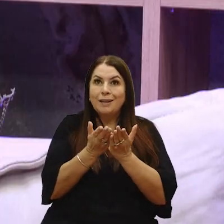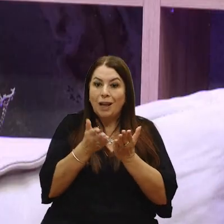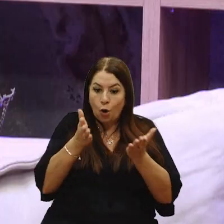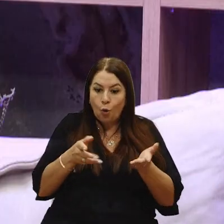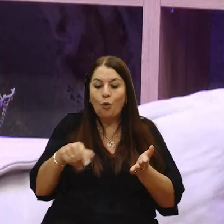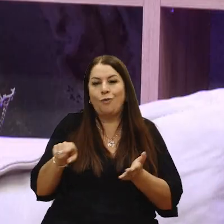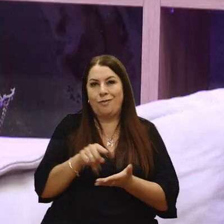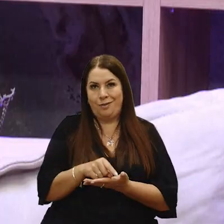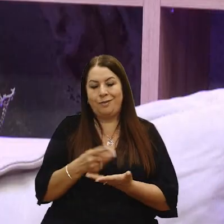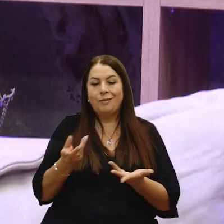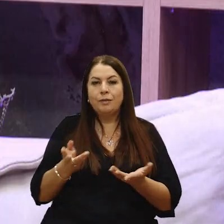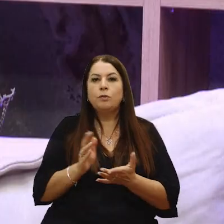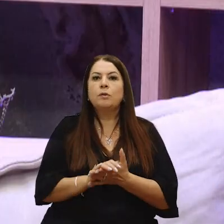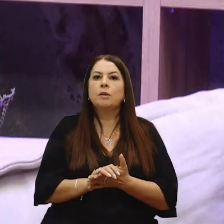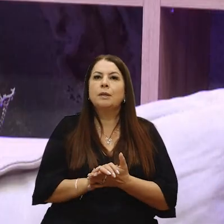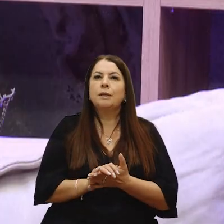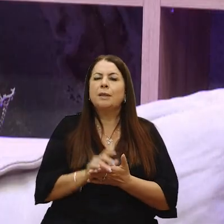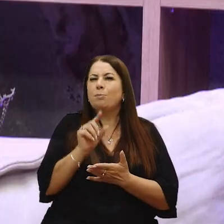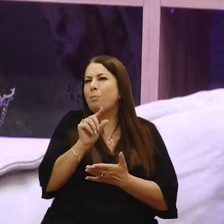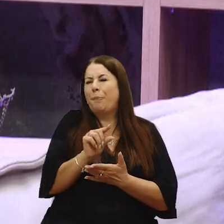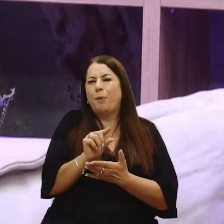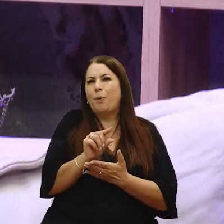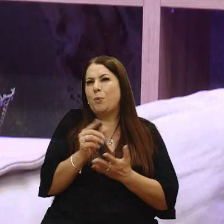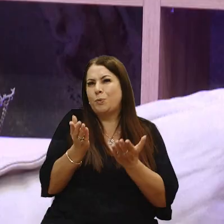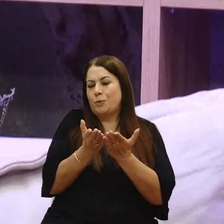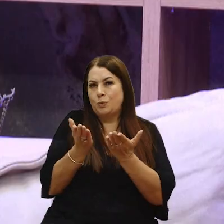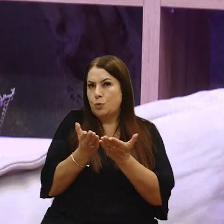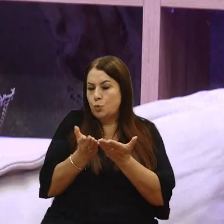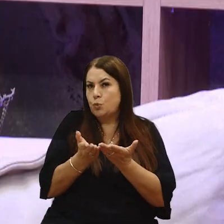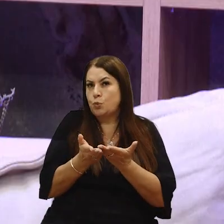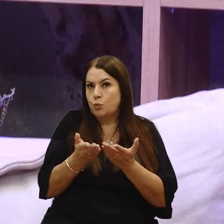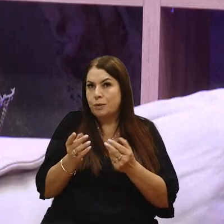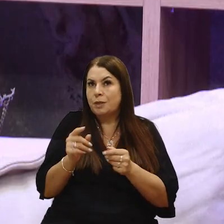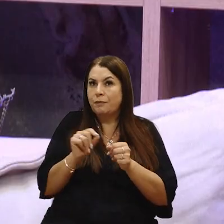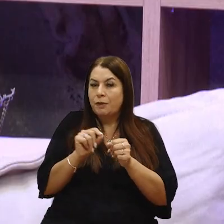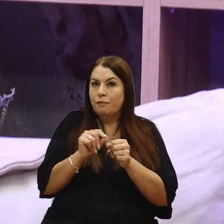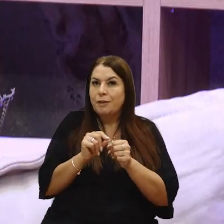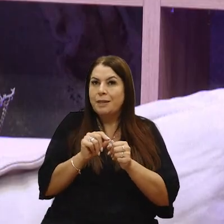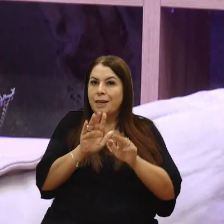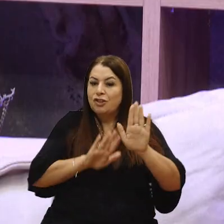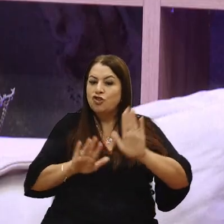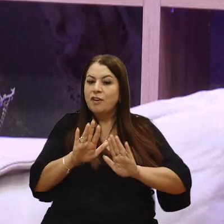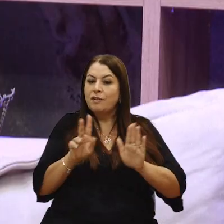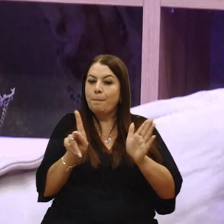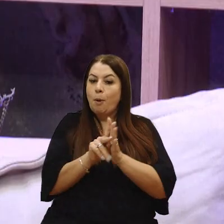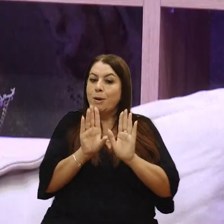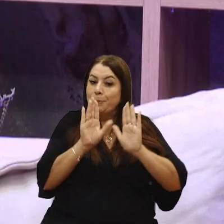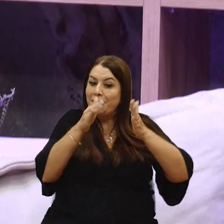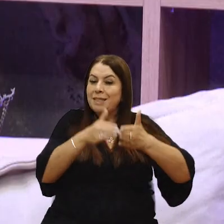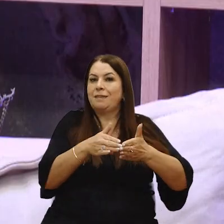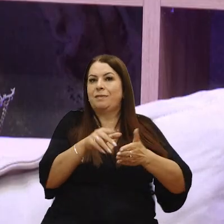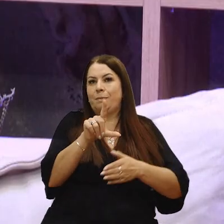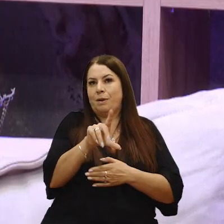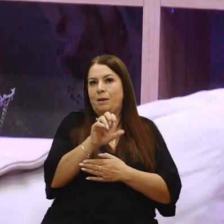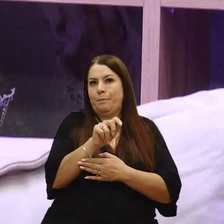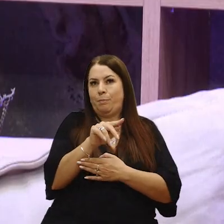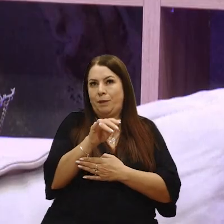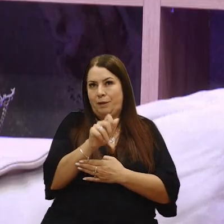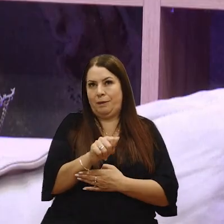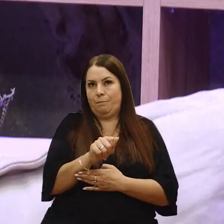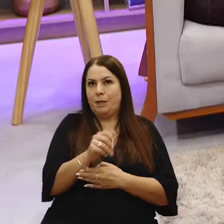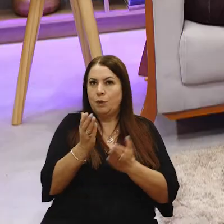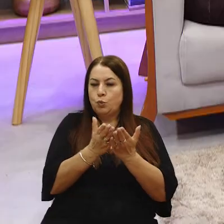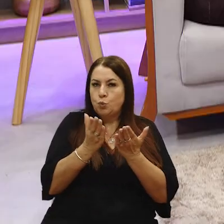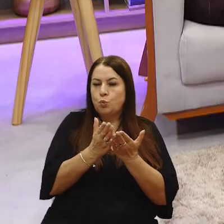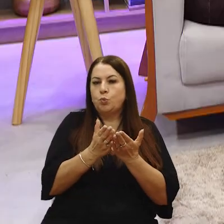com bastante evidência. Por quê? Porque a gente sabe que o carboidrato demais tende a aumentar, né, o ganho de peso,